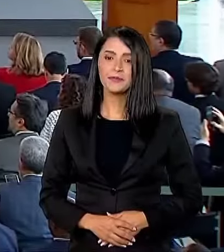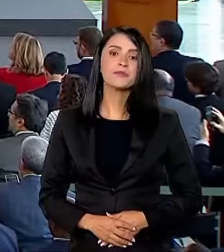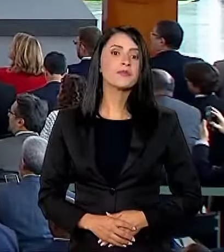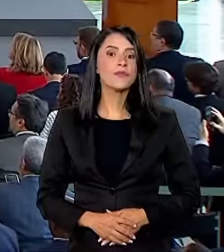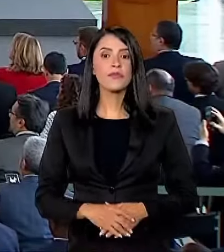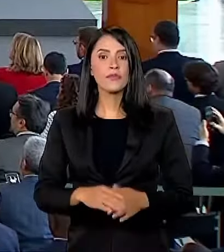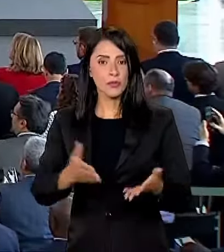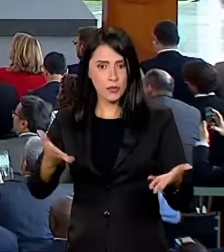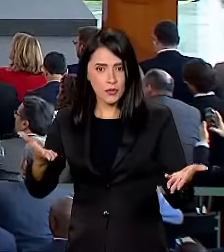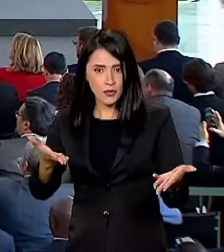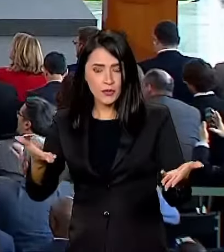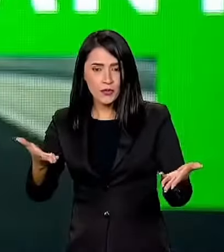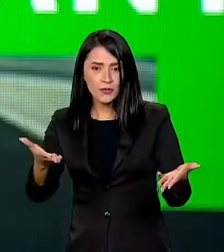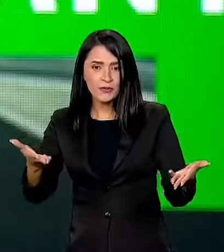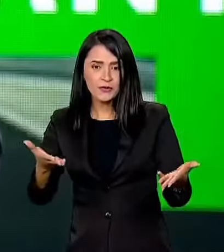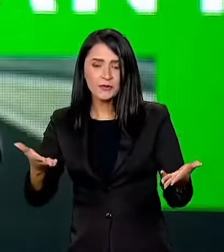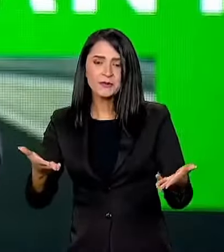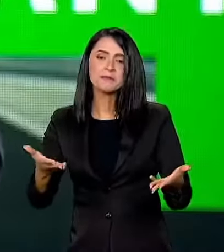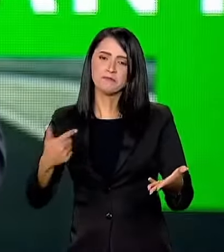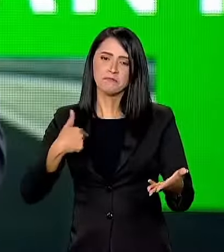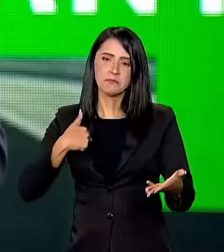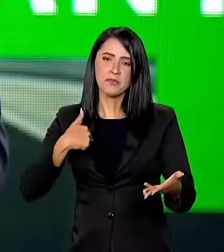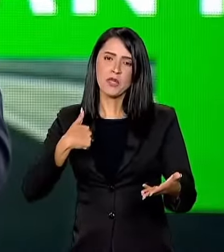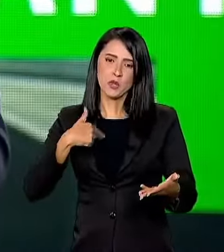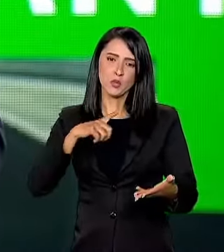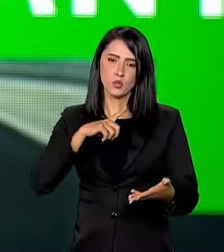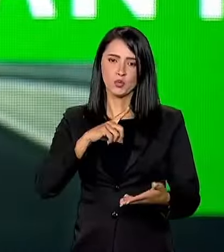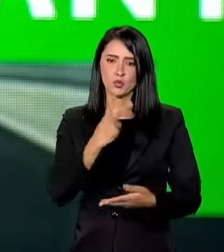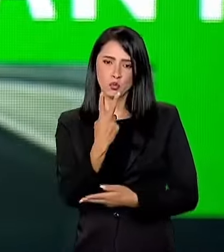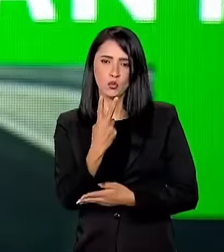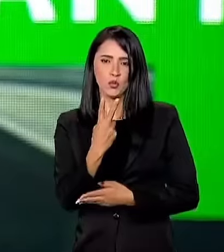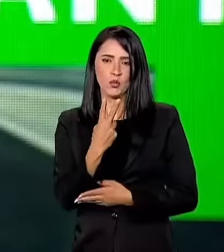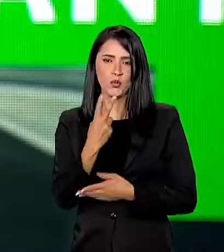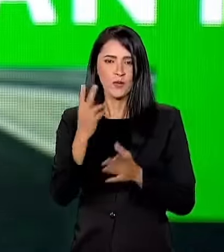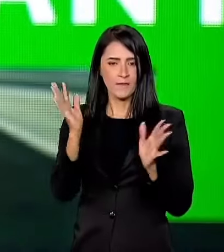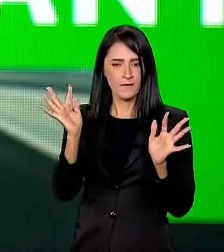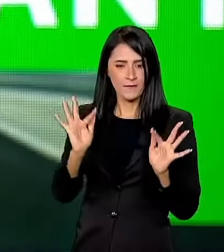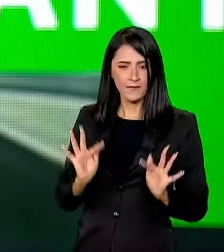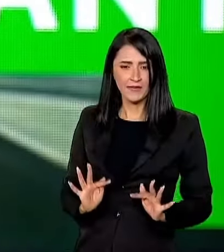Hoje, eu tive duas alegrias.